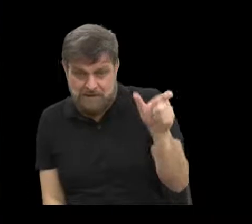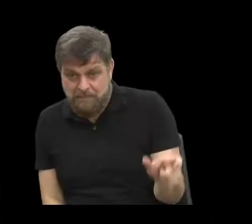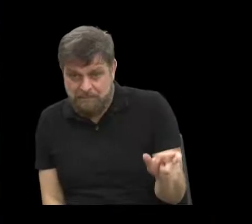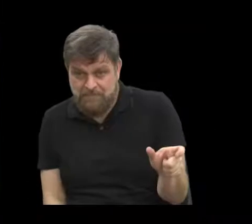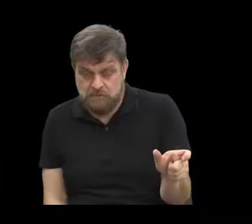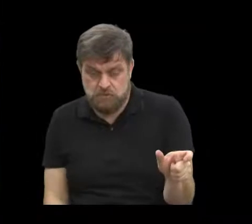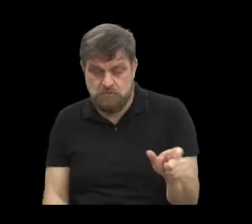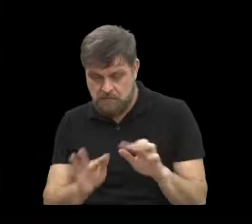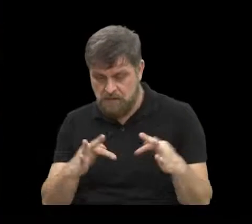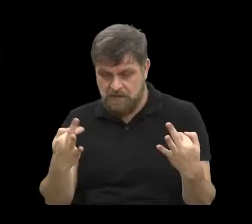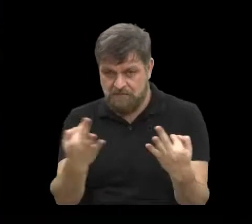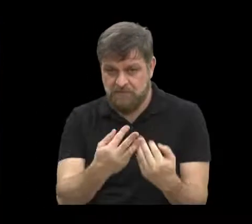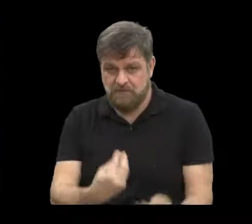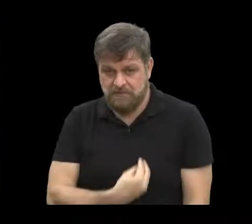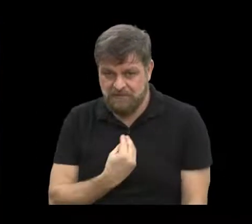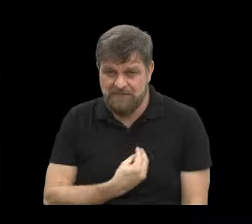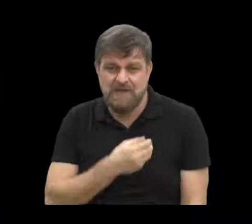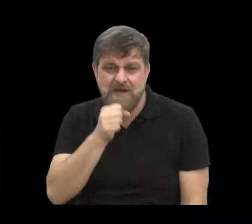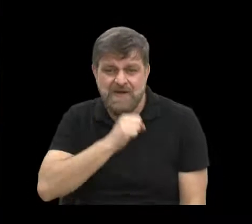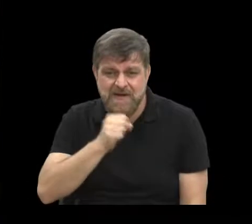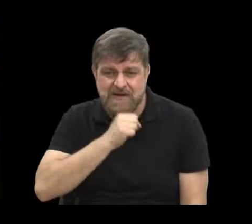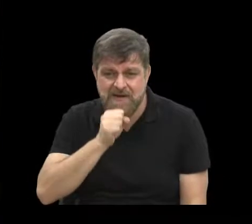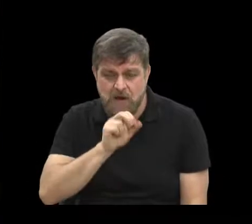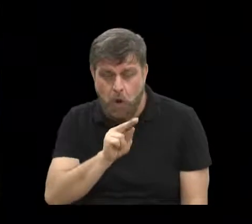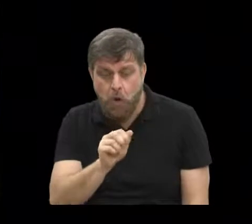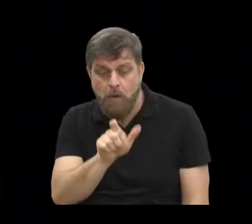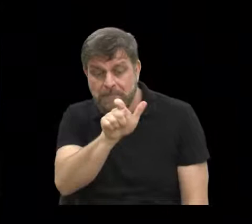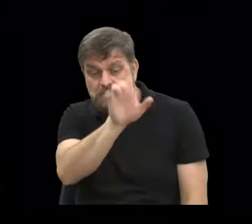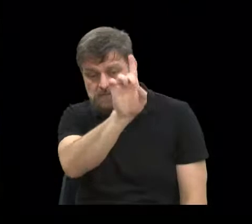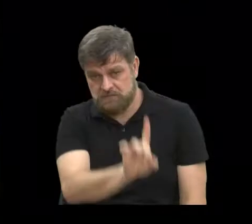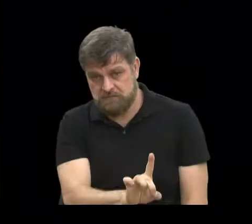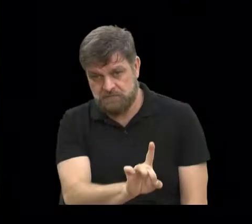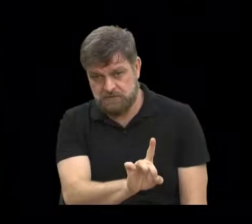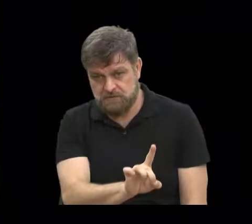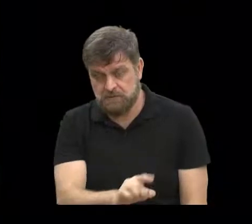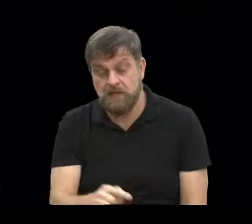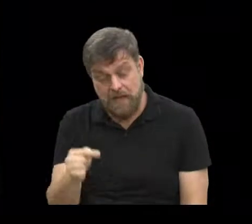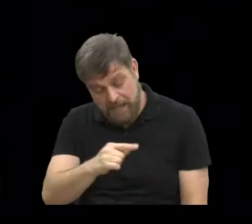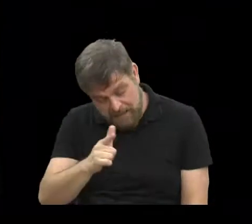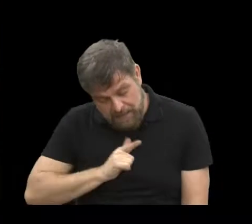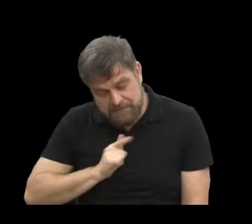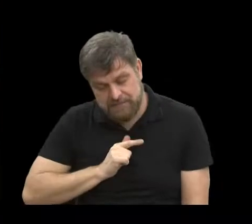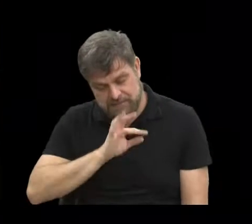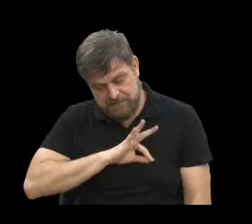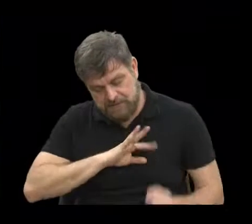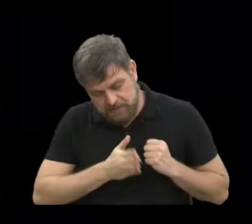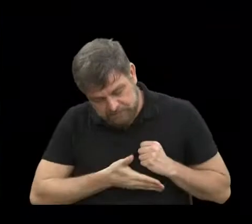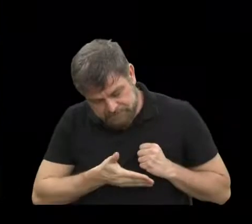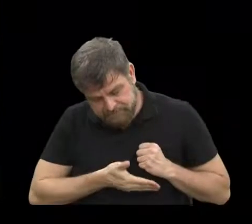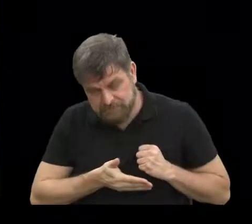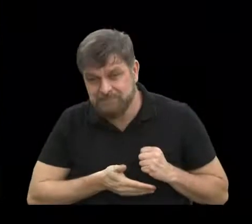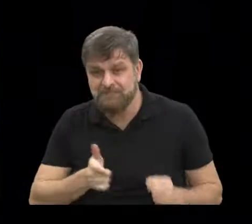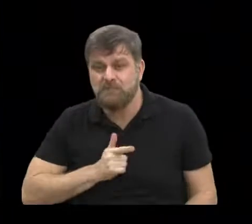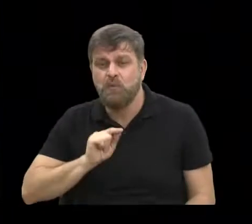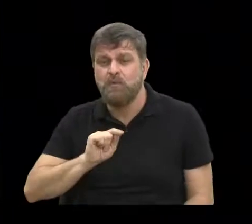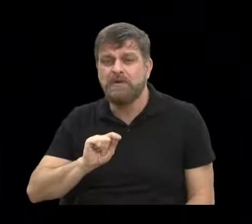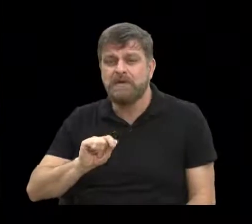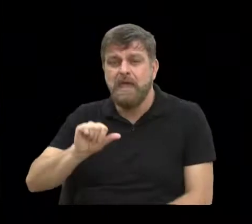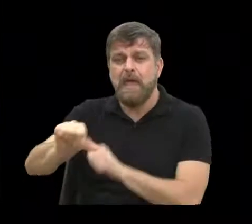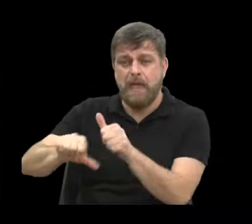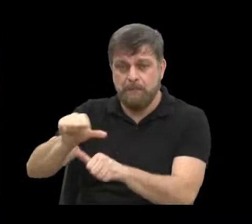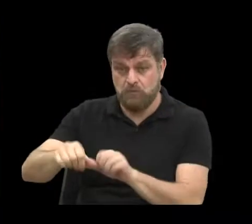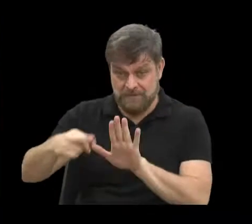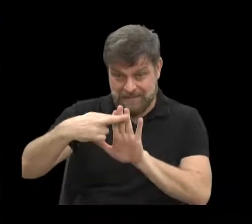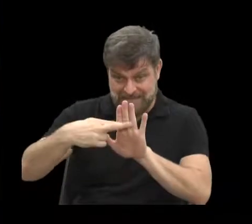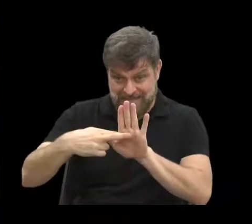grupo familiar, idoso ou pessoa com deficiência, idoso ou deficiente, tá? Então, o que muda? Lembra lá que na